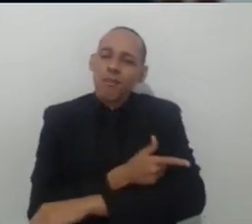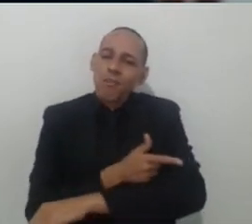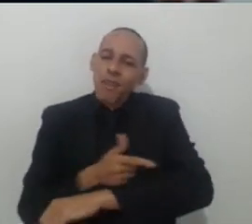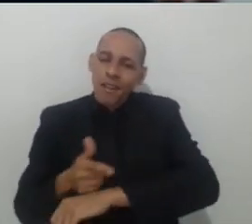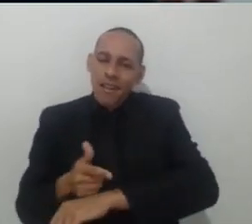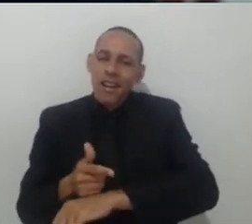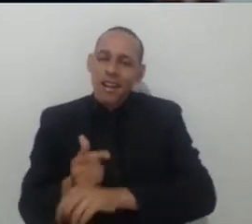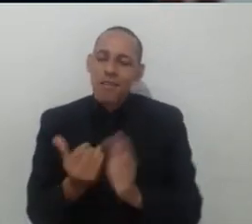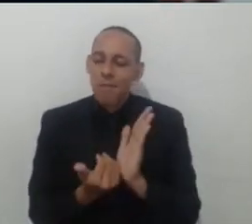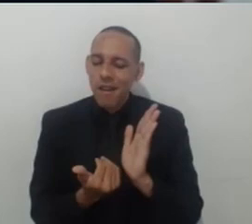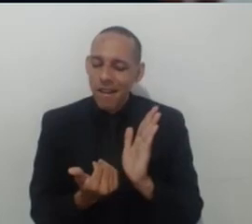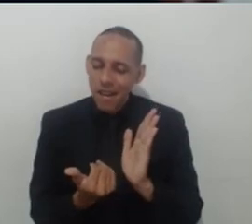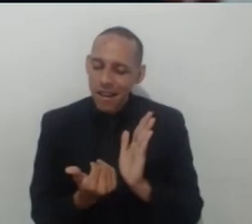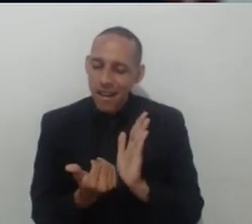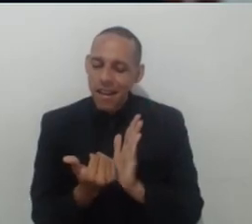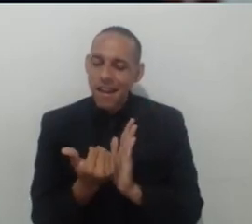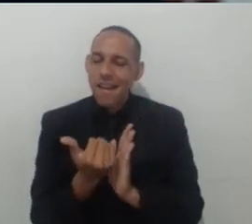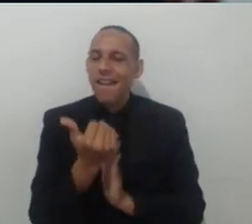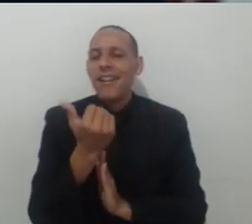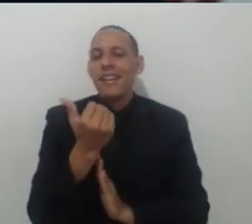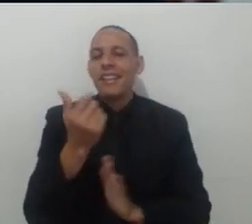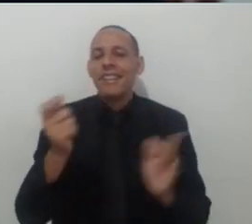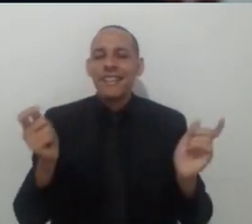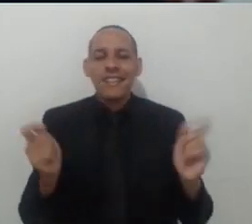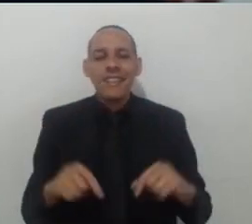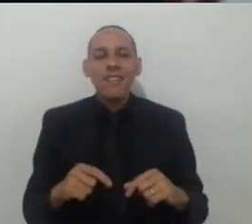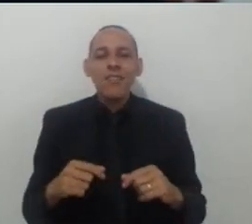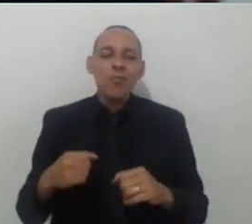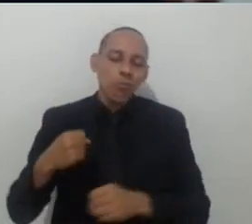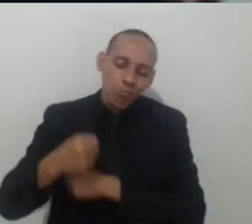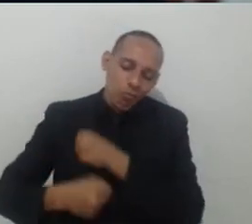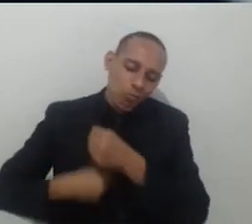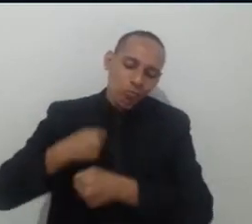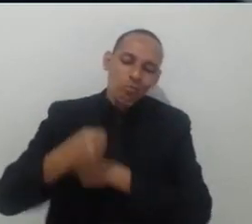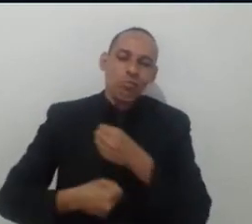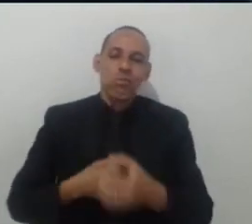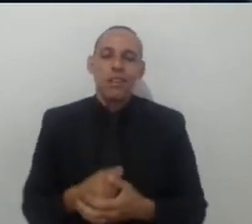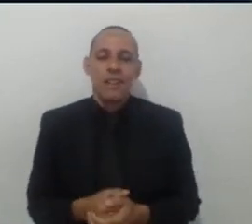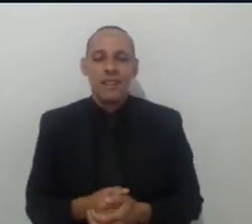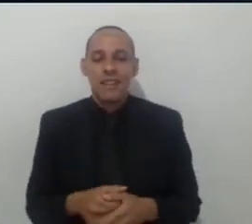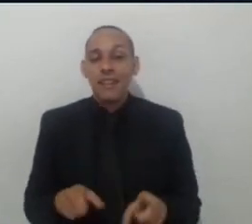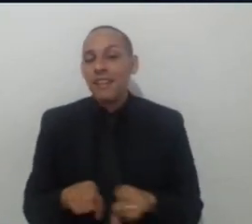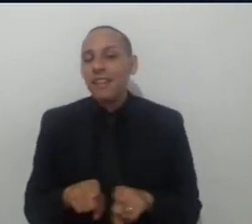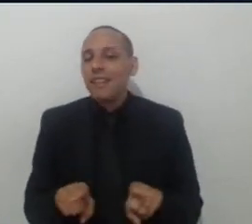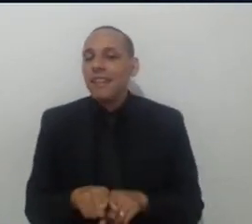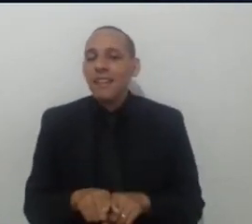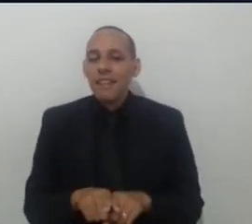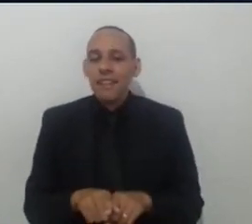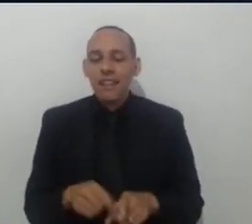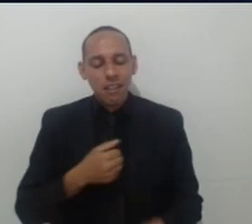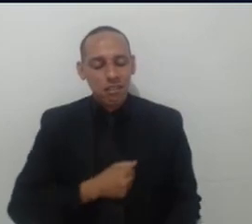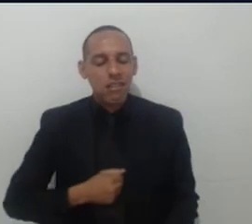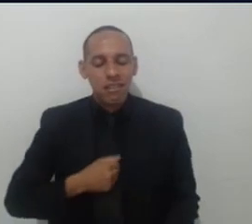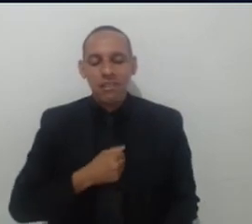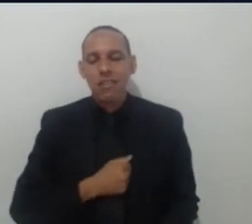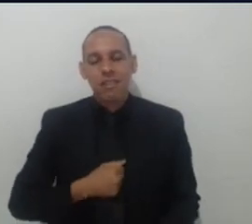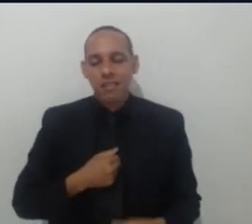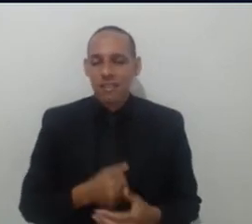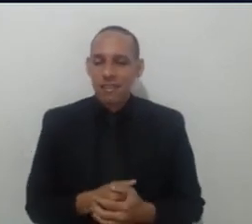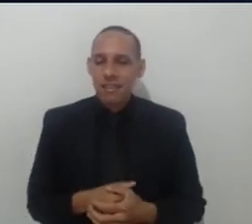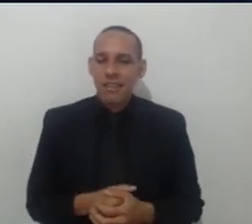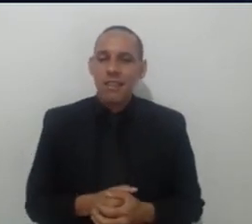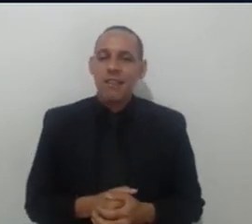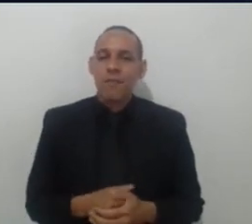a, se é possível, com o passar do tempo, e dizer da minha satisfação de revê-los a